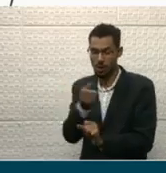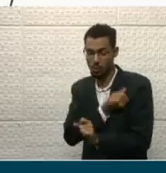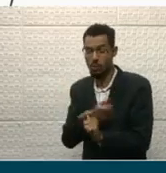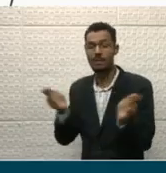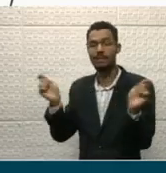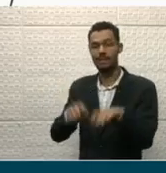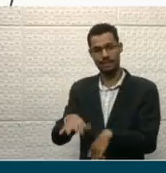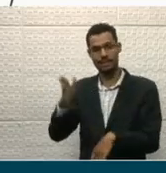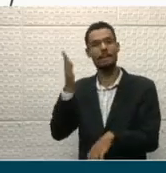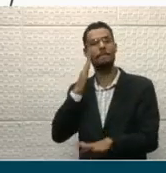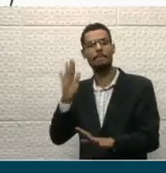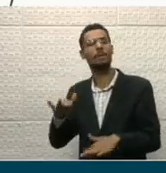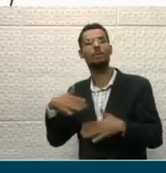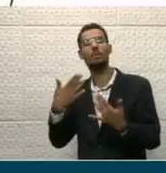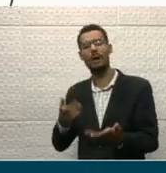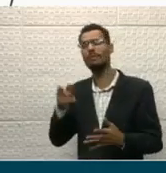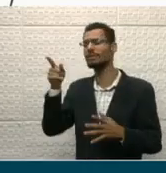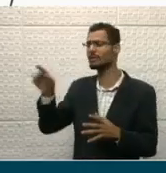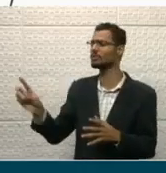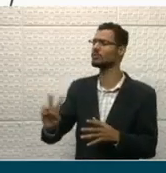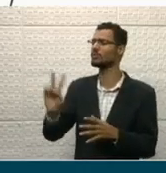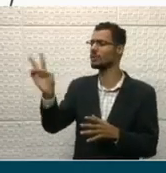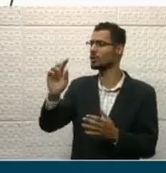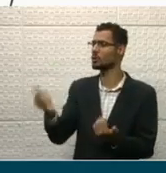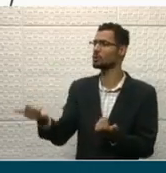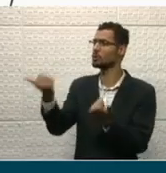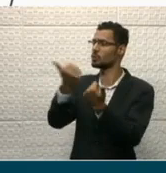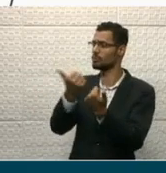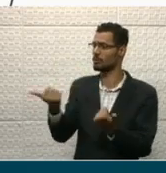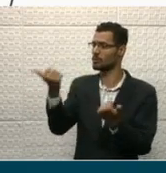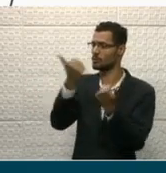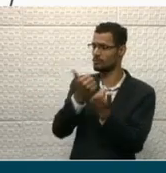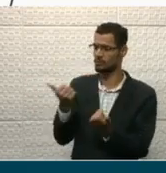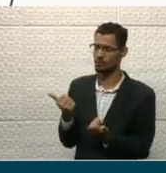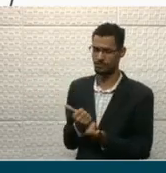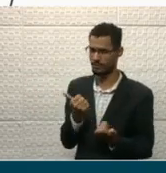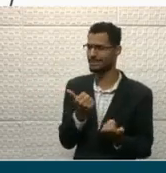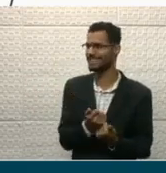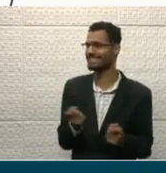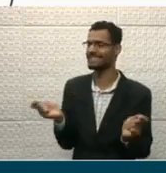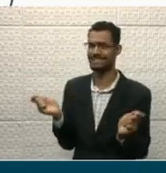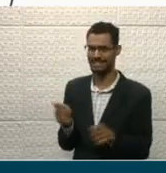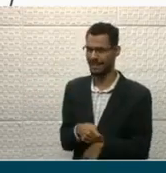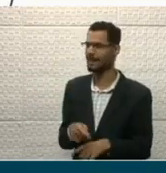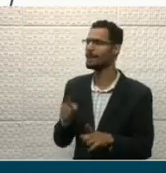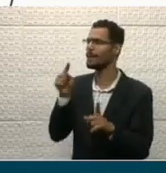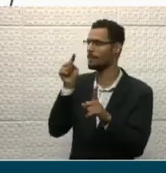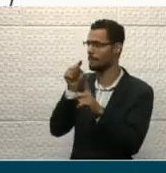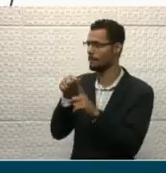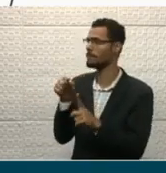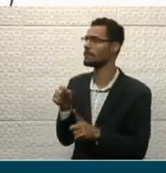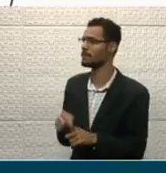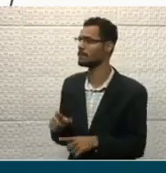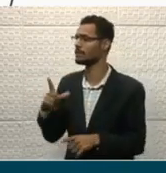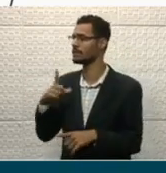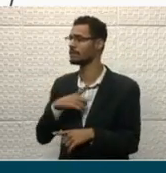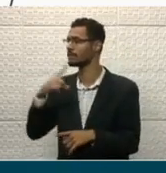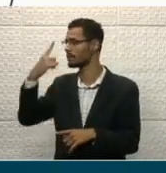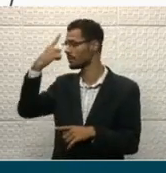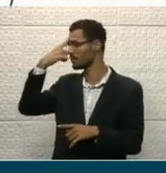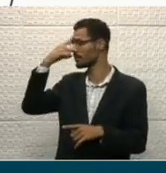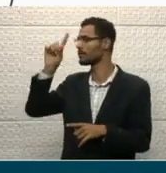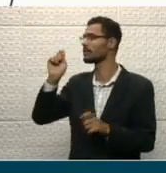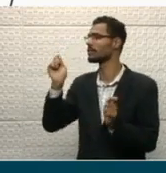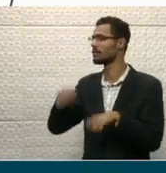consigo identificar a sua imagem apenas substituindo em uma expressão. Então, esse é o objetivo. Eu vou construir aquela